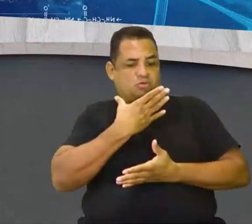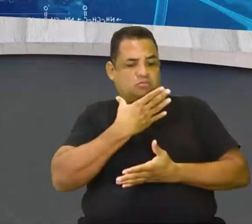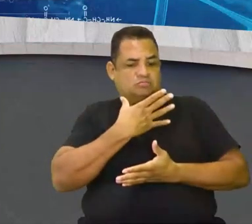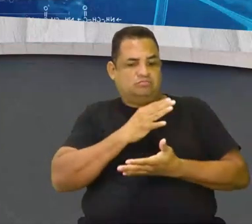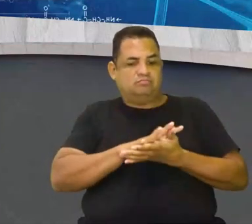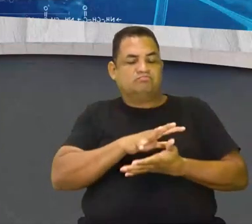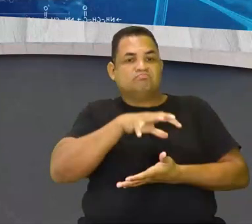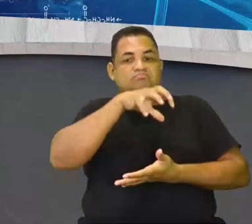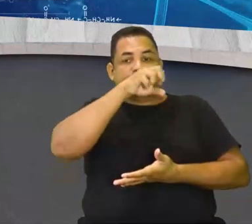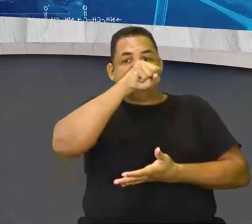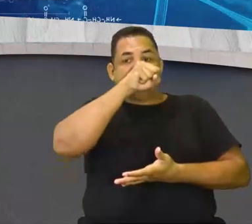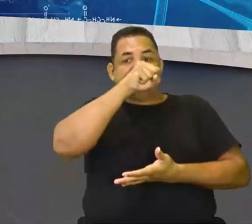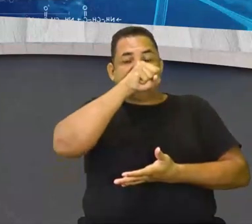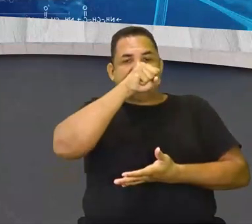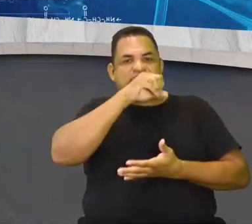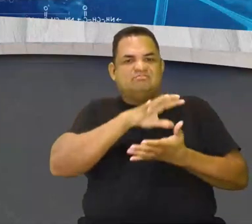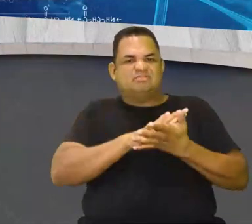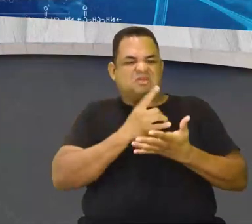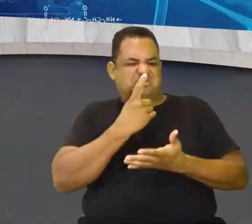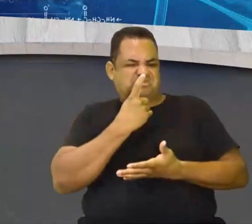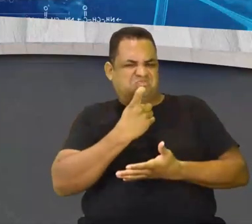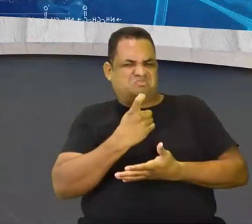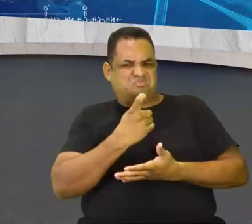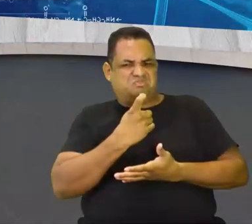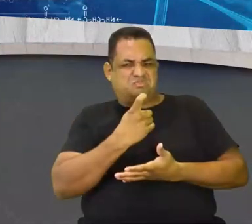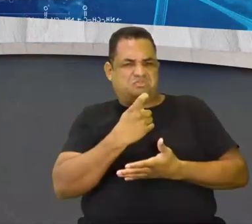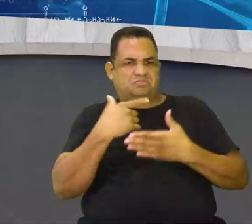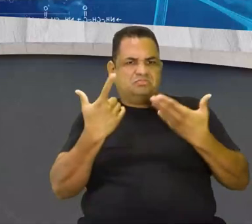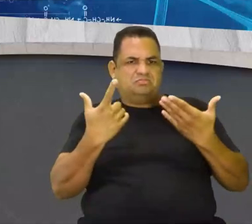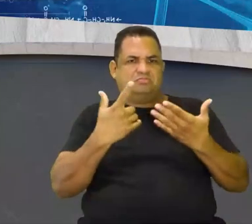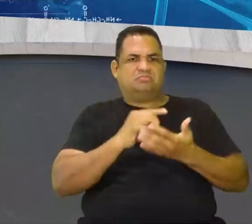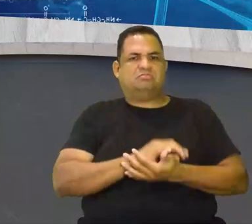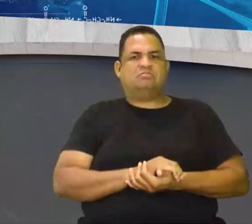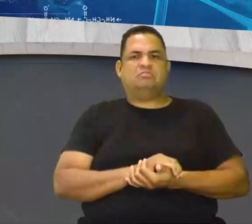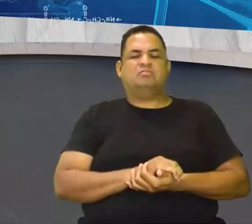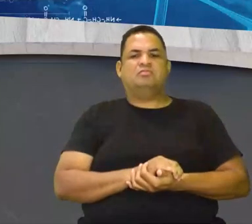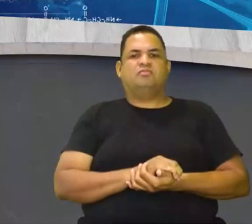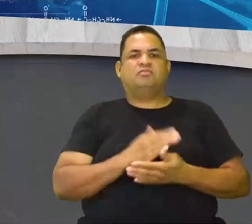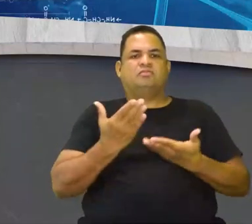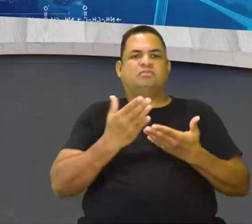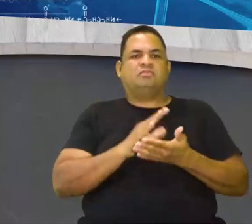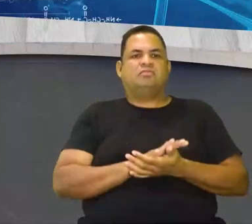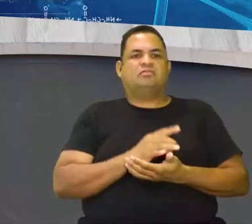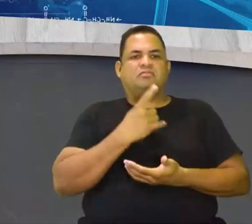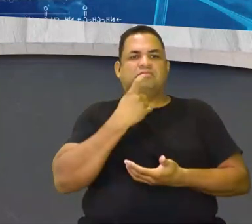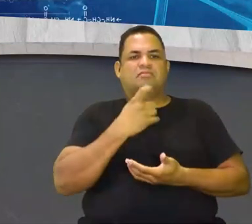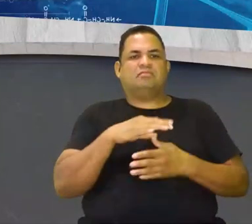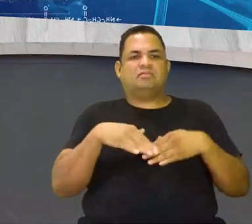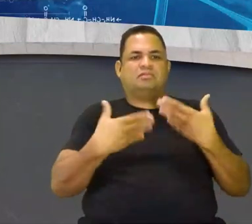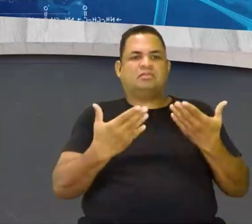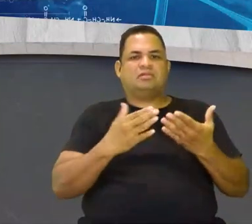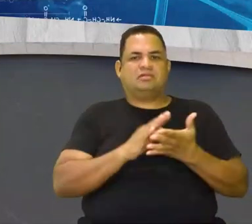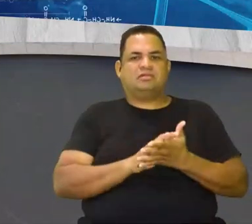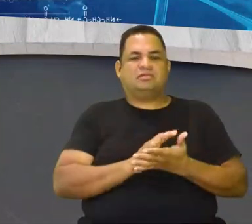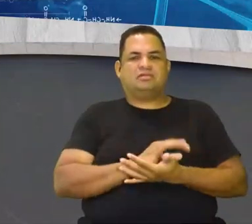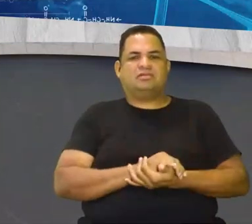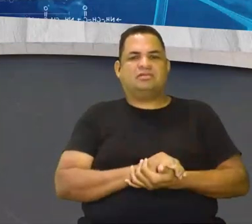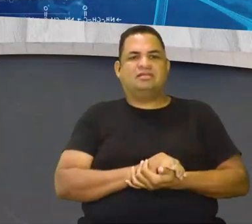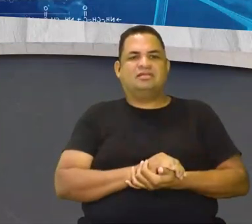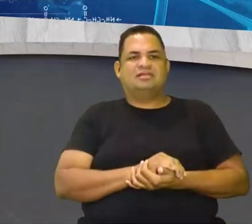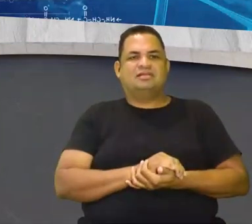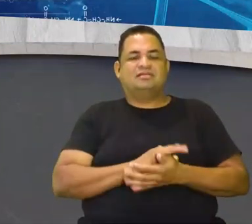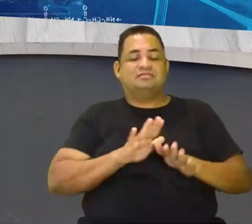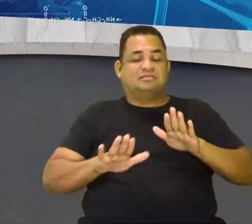cheiro. E a que não agrada? Fedor, catinga, etc.